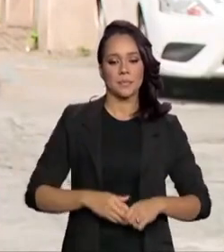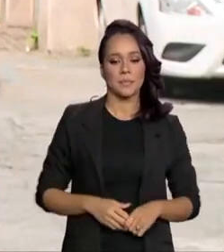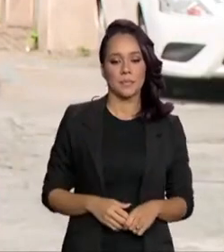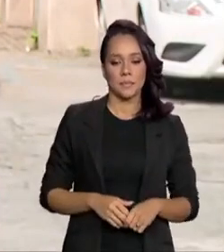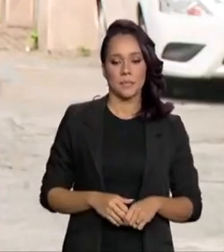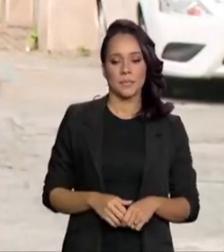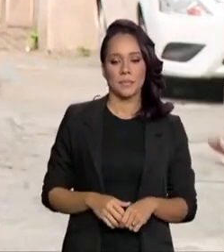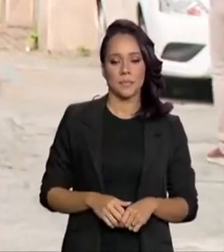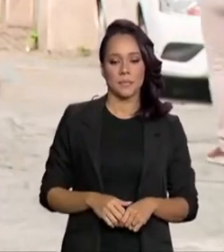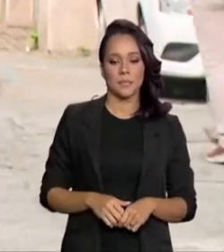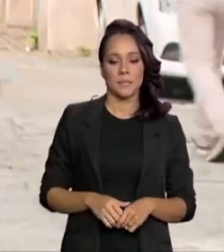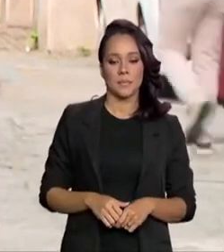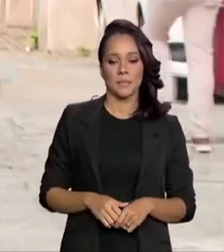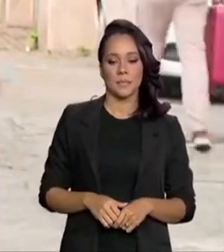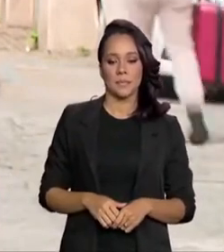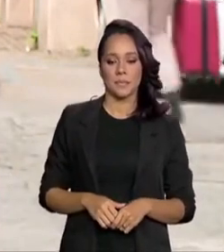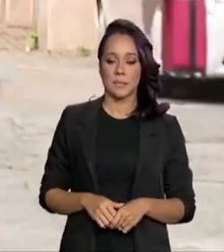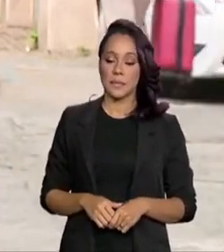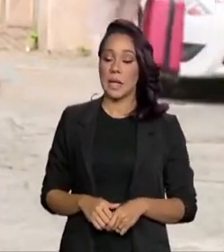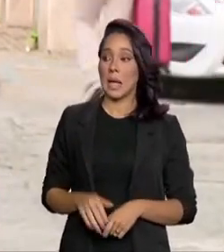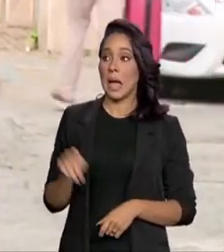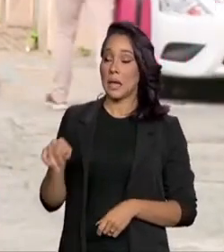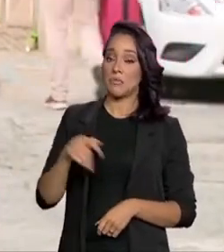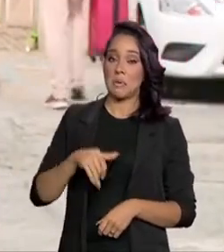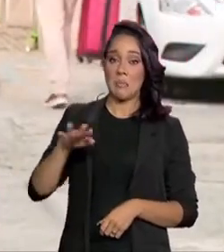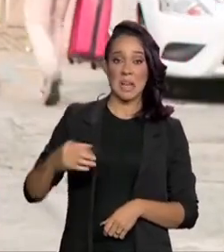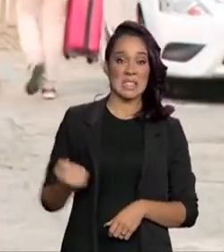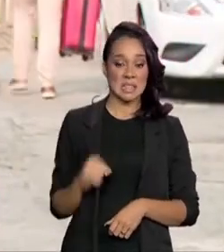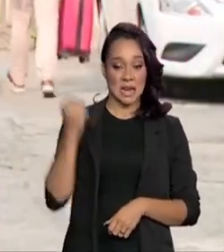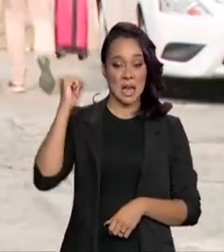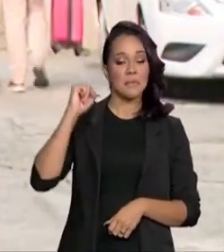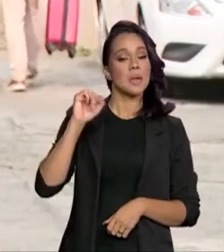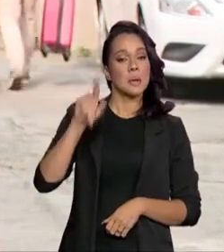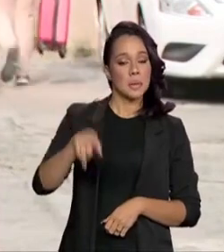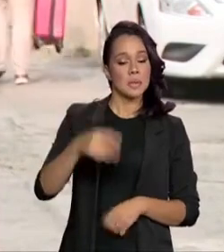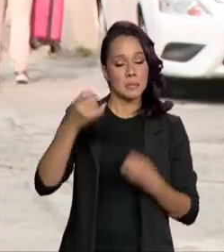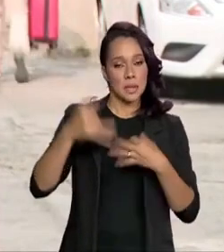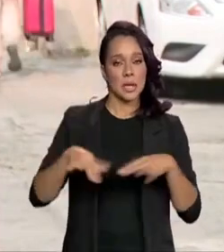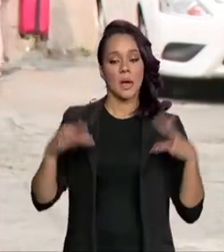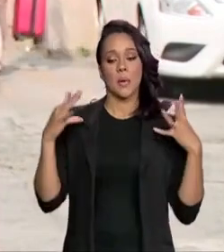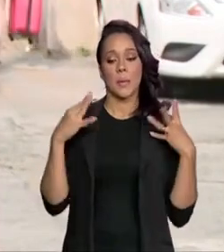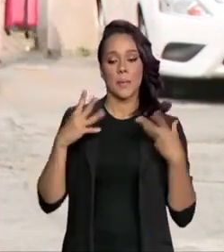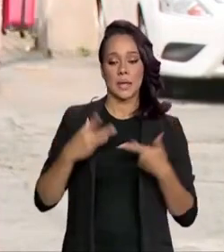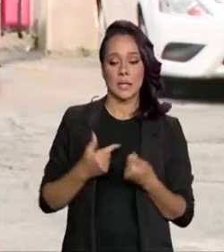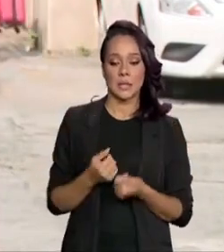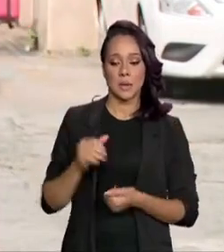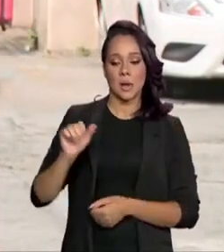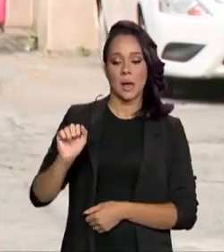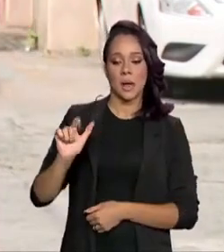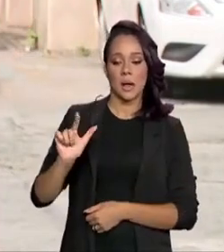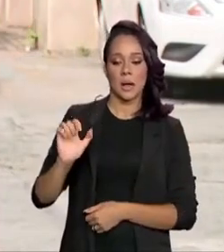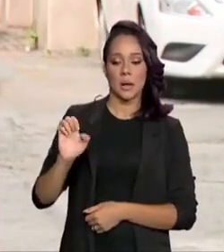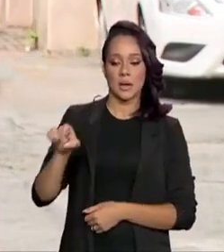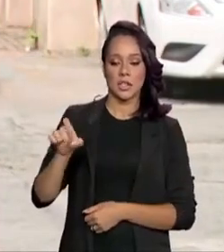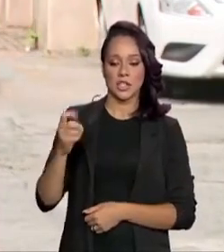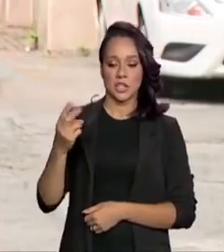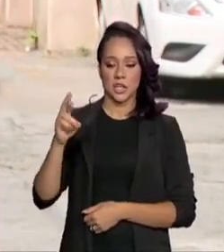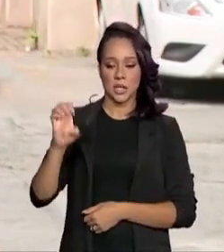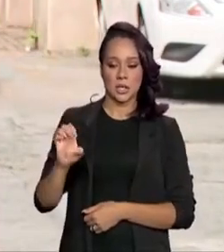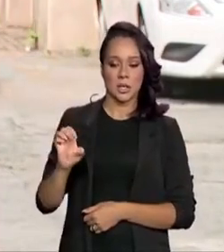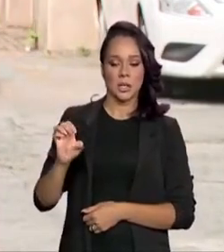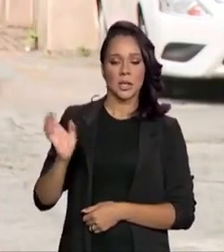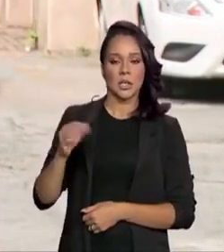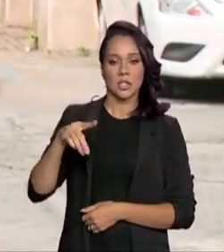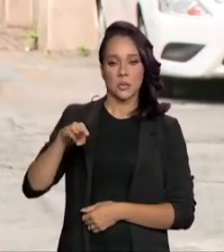O cenário foi considerado ainda mais grave pelo ministro Alexandre de Moraes, porque, segundo palavras dele, foi encontrado